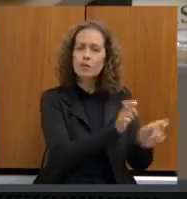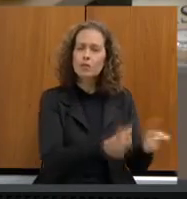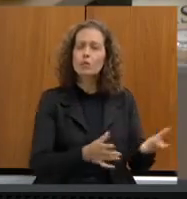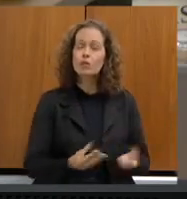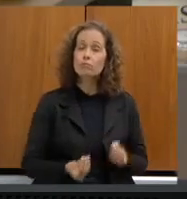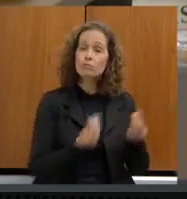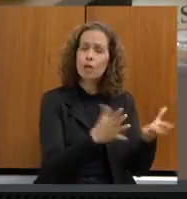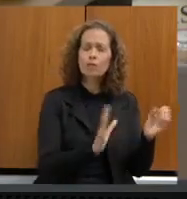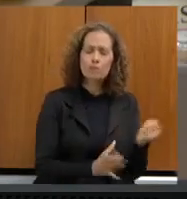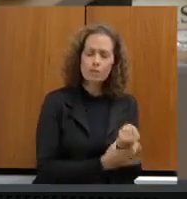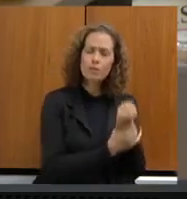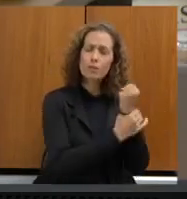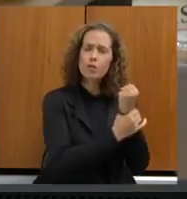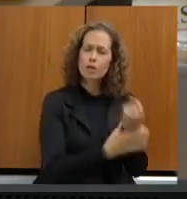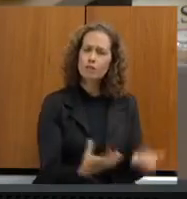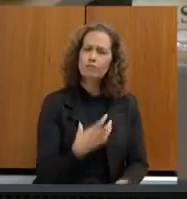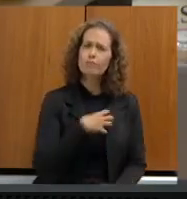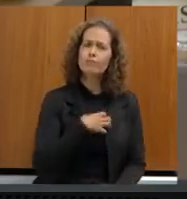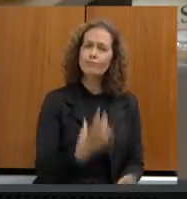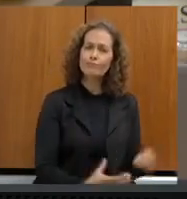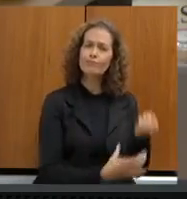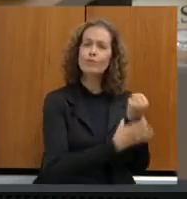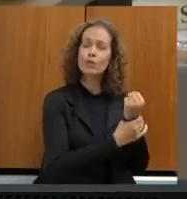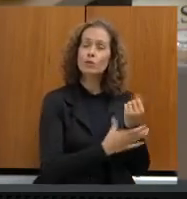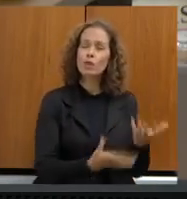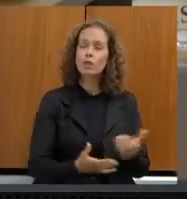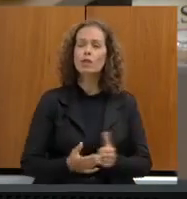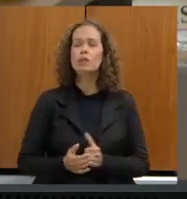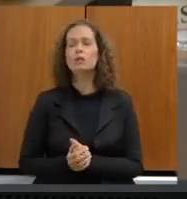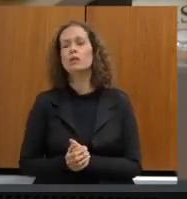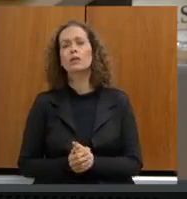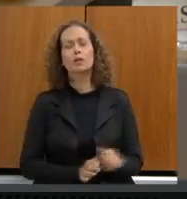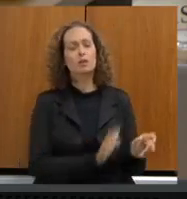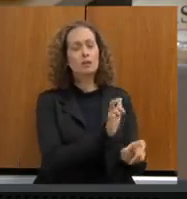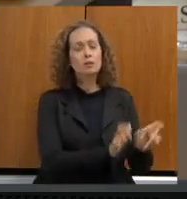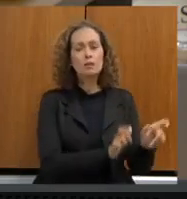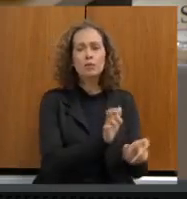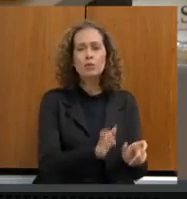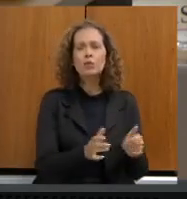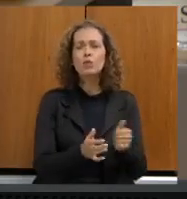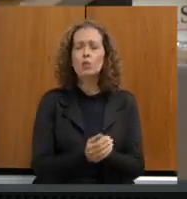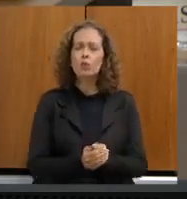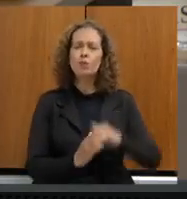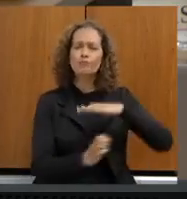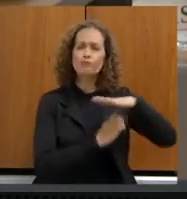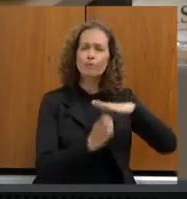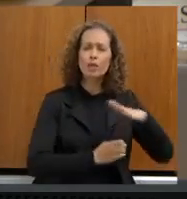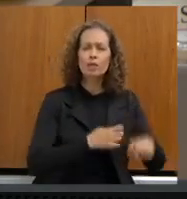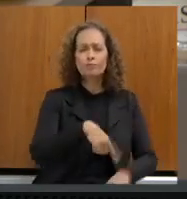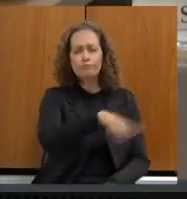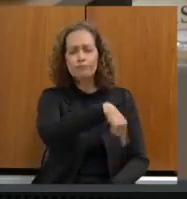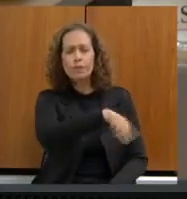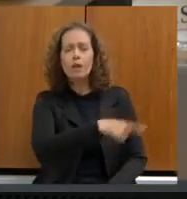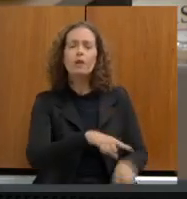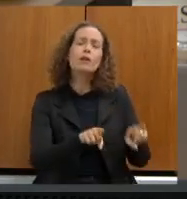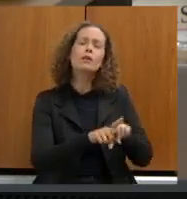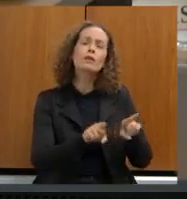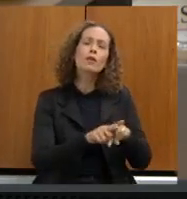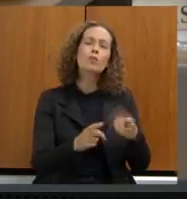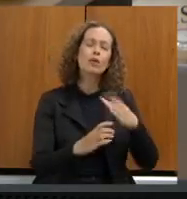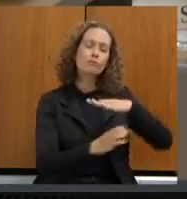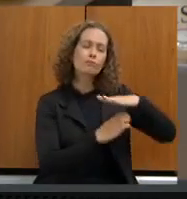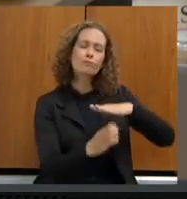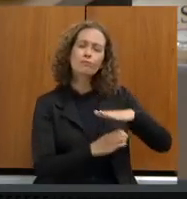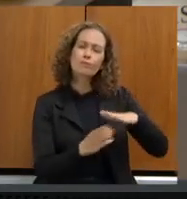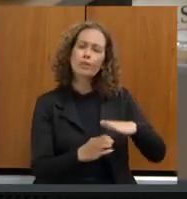o melhorar a sensação de segurança tanto do grande operador né da do agronegócio quanto também o pequeno proprietário